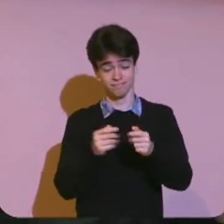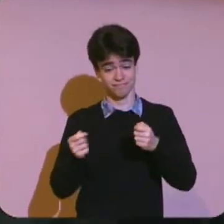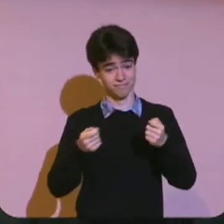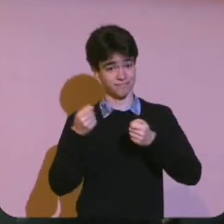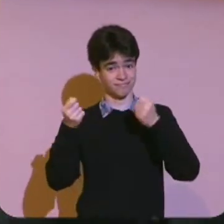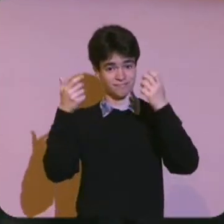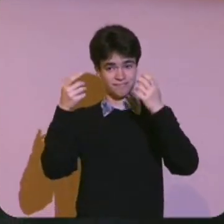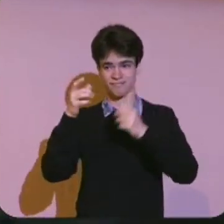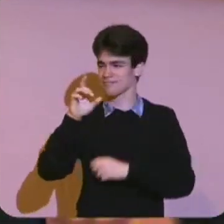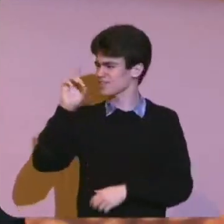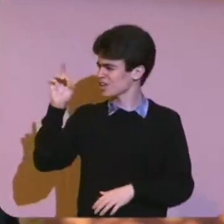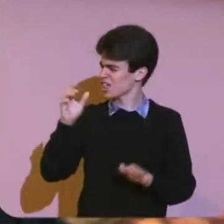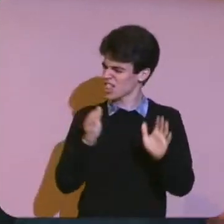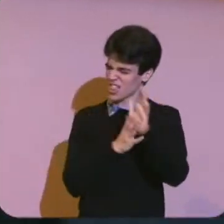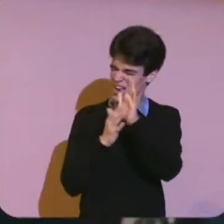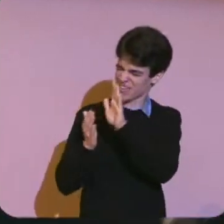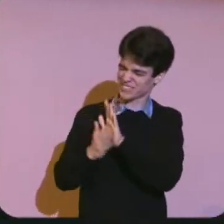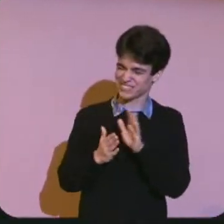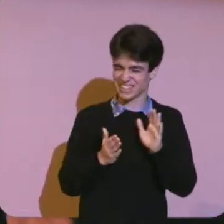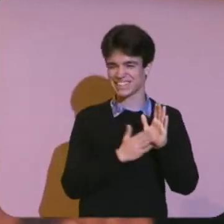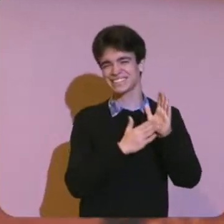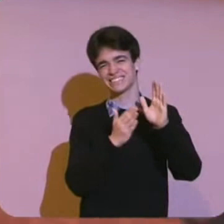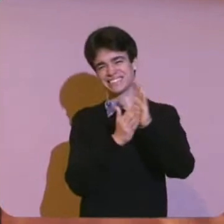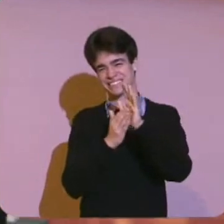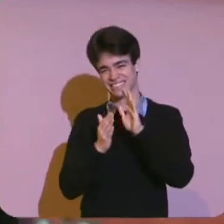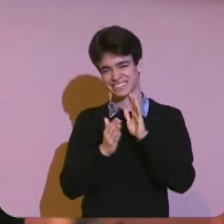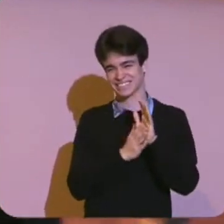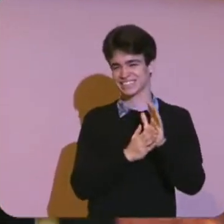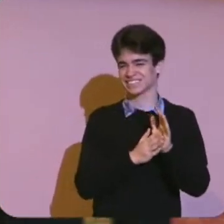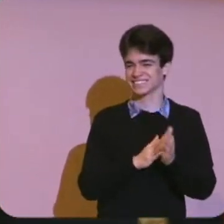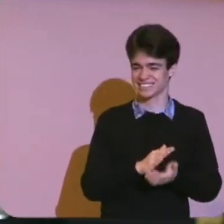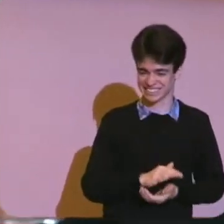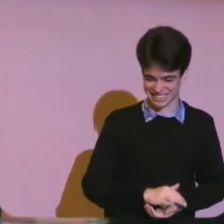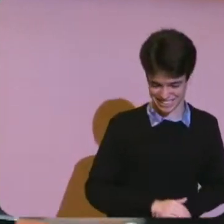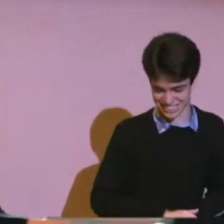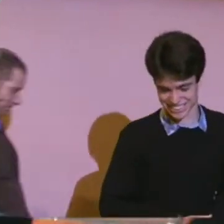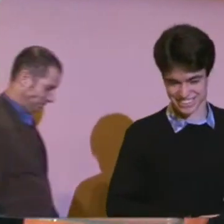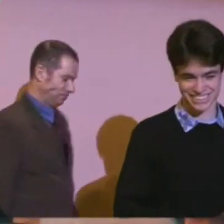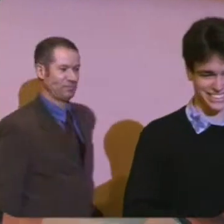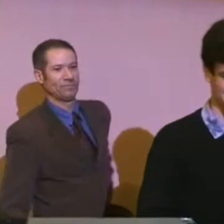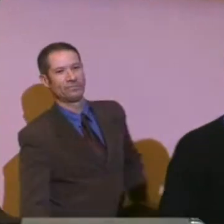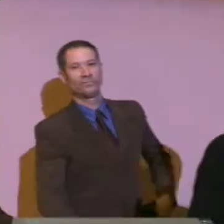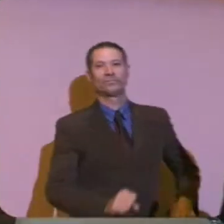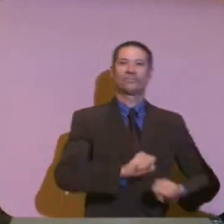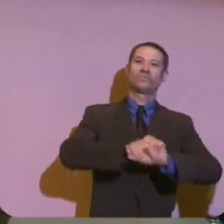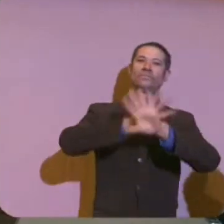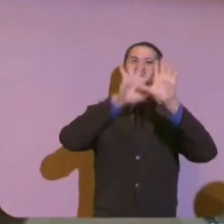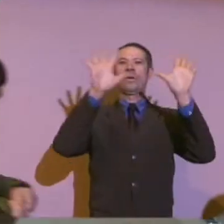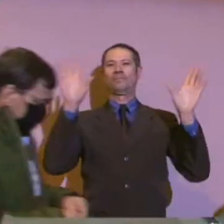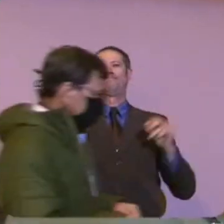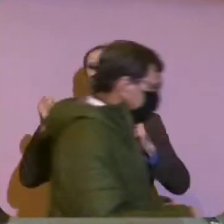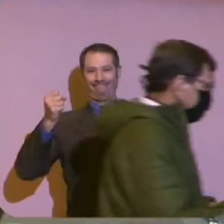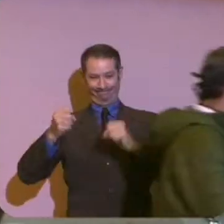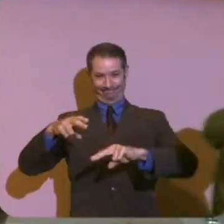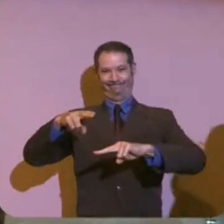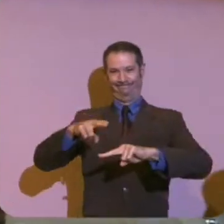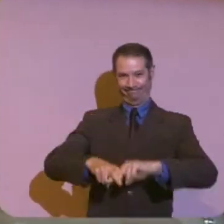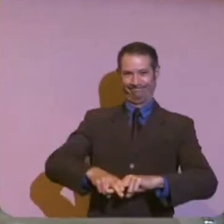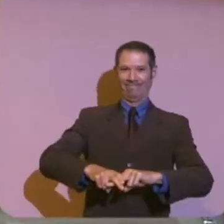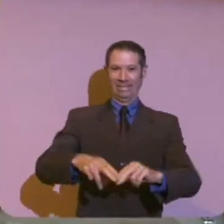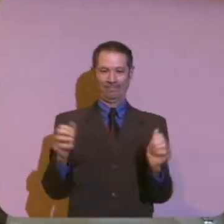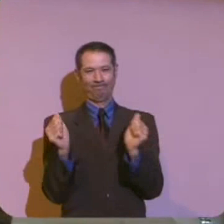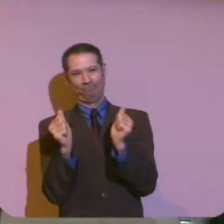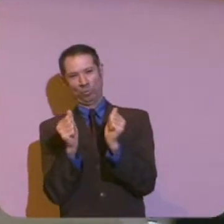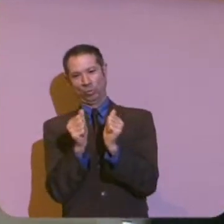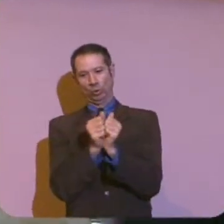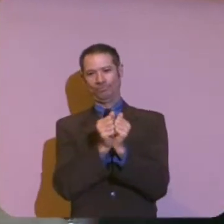Aleluia, louvado seja o Senhor, não é? Glória a Deus. Você pode sentar-se, você que está aqui